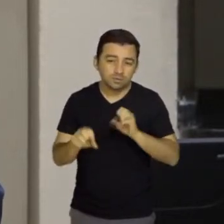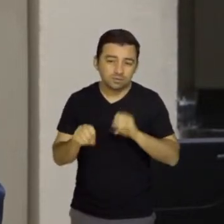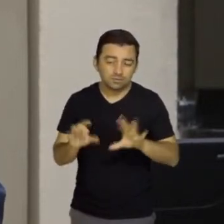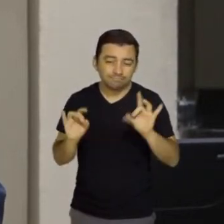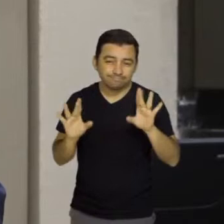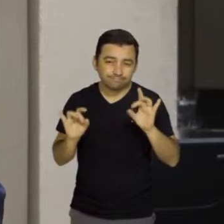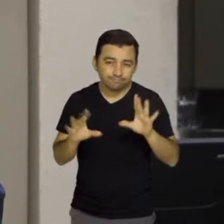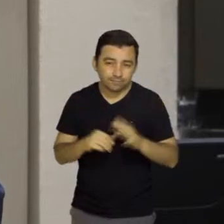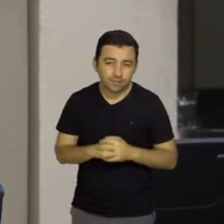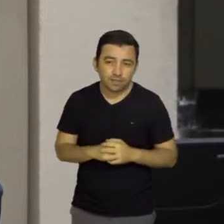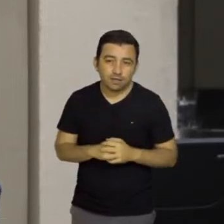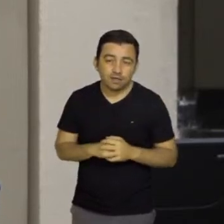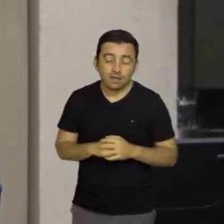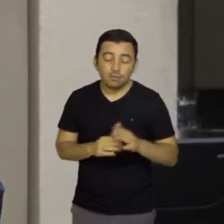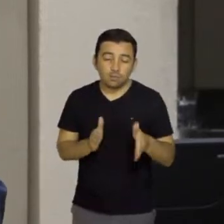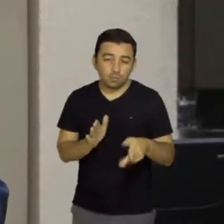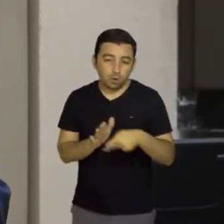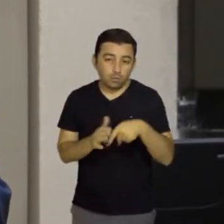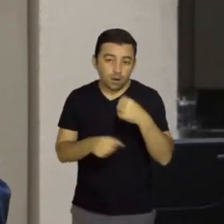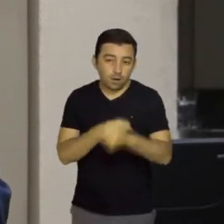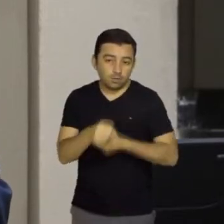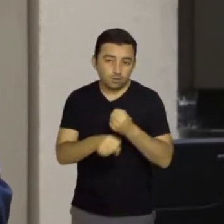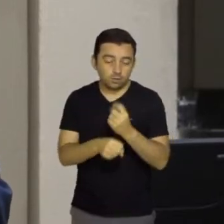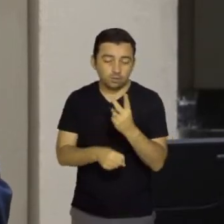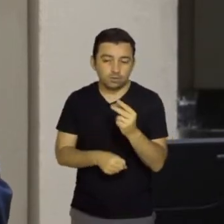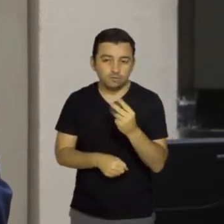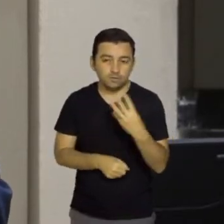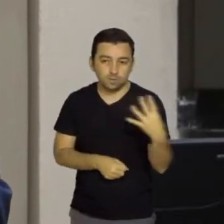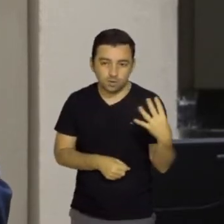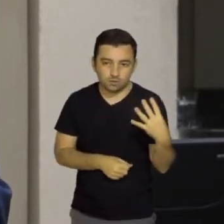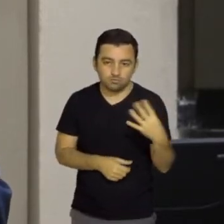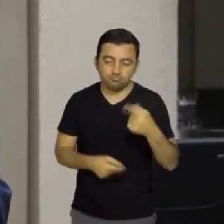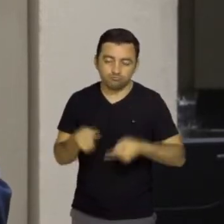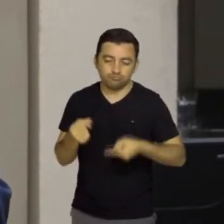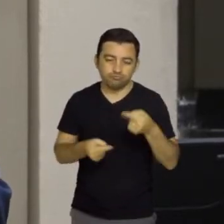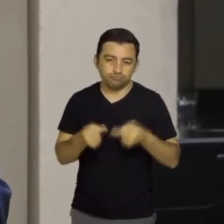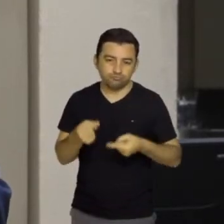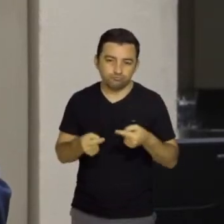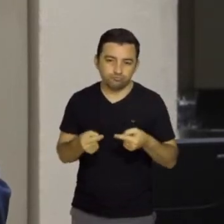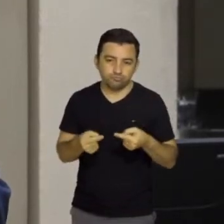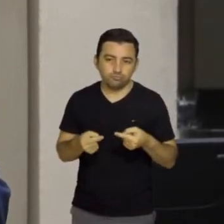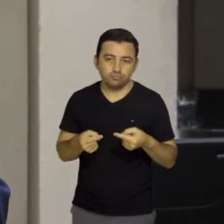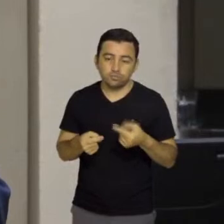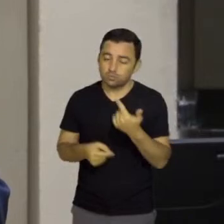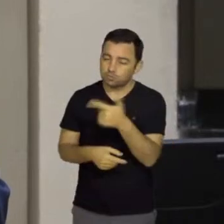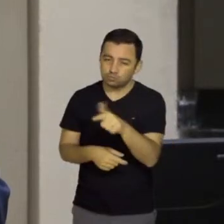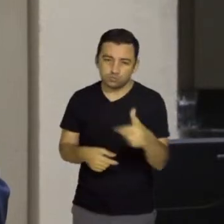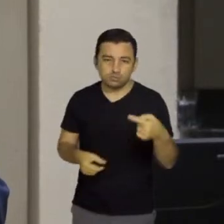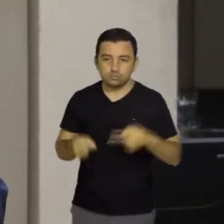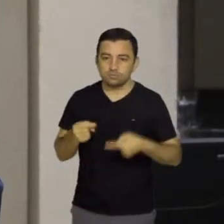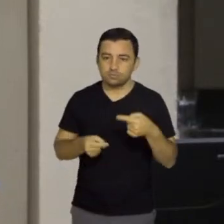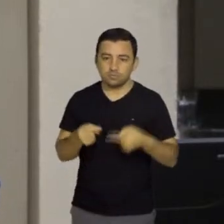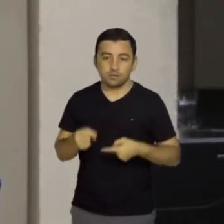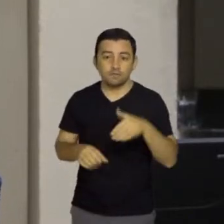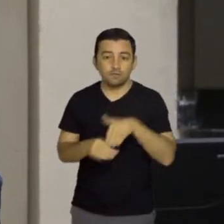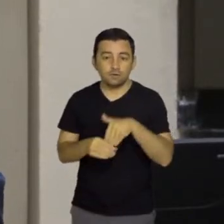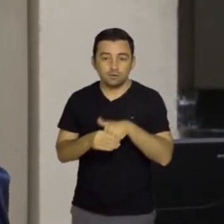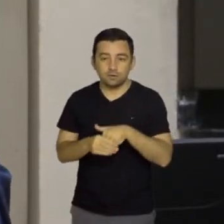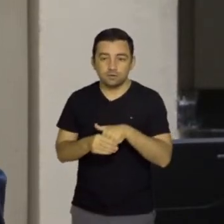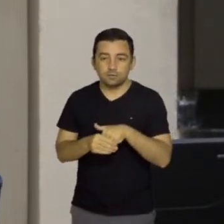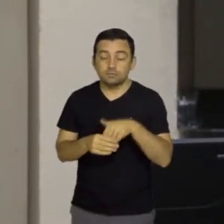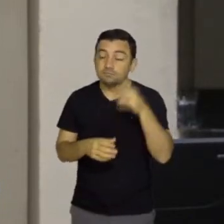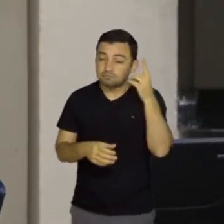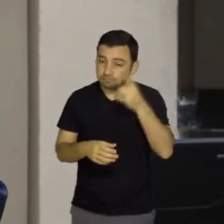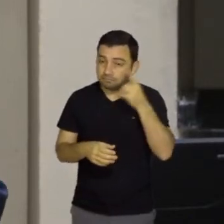especializado para o ano letivo de 2024. Em discussão. Não havendo quem queira discutir, é em votação. Deputados que